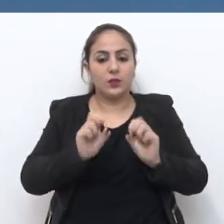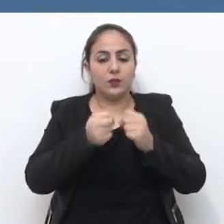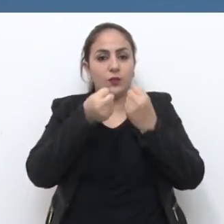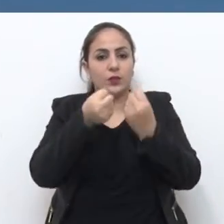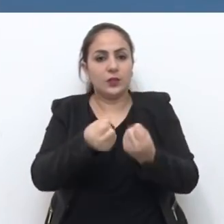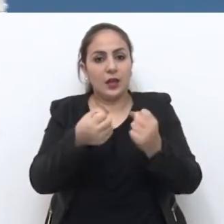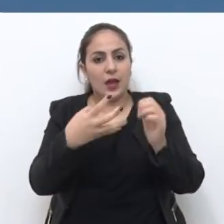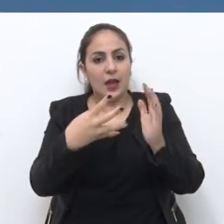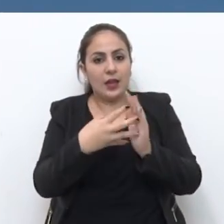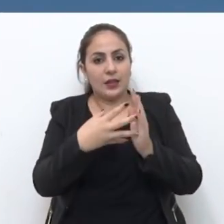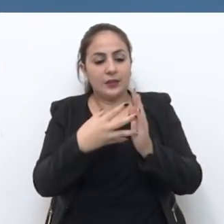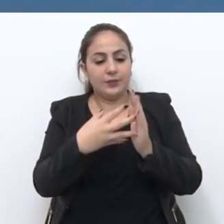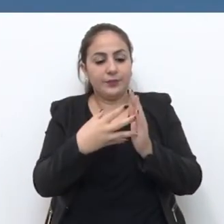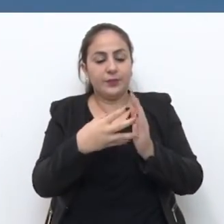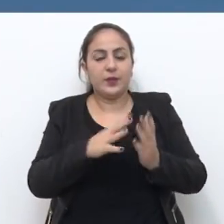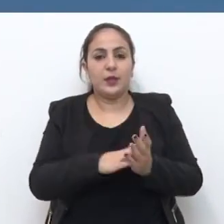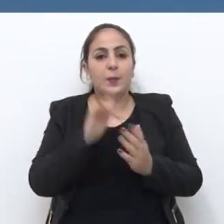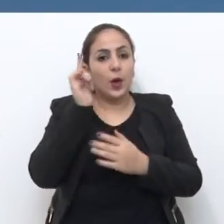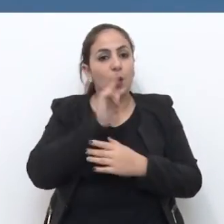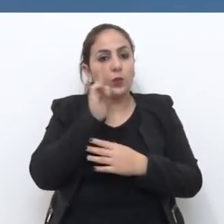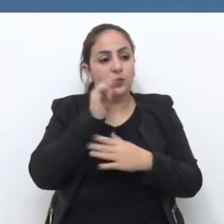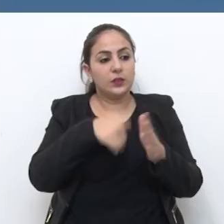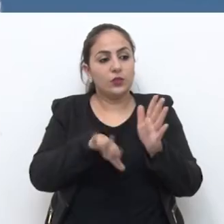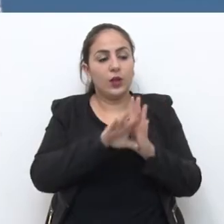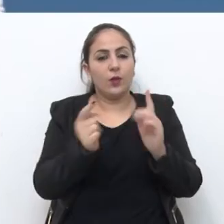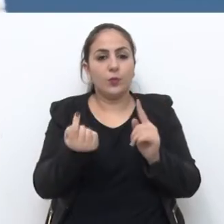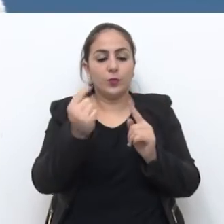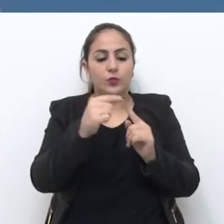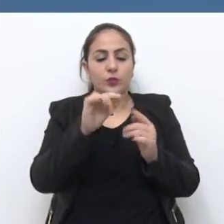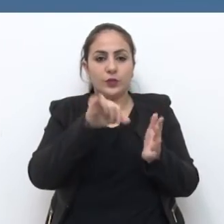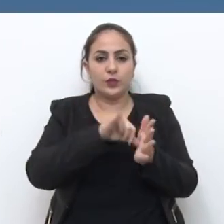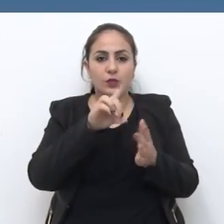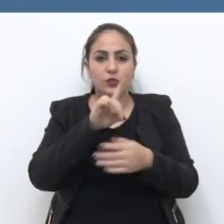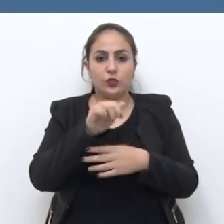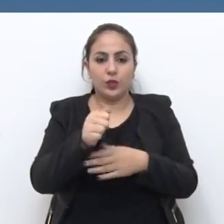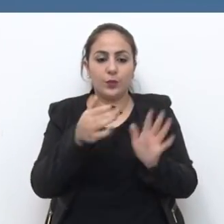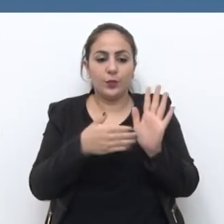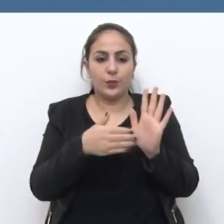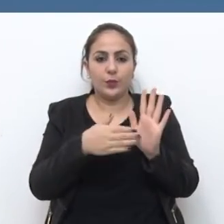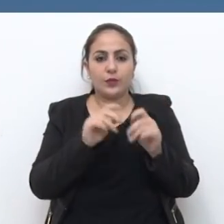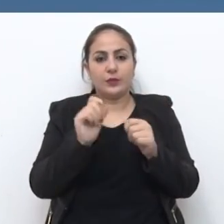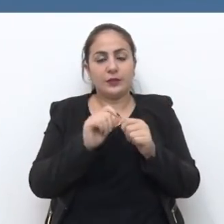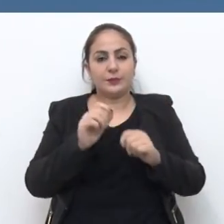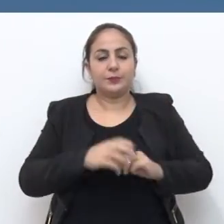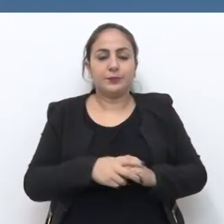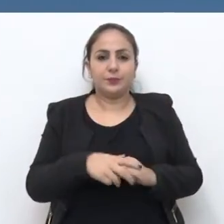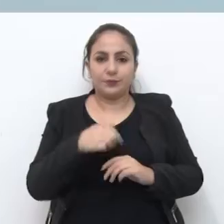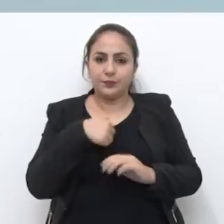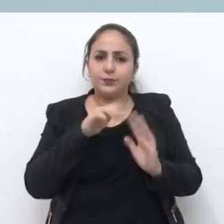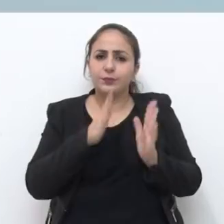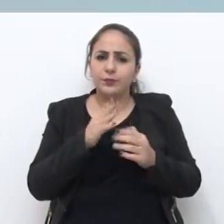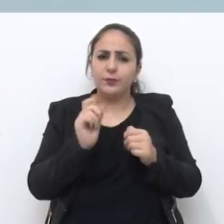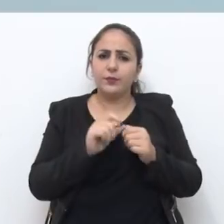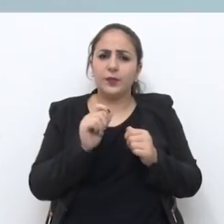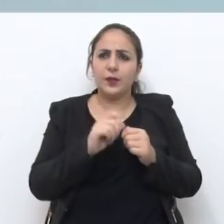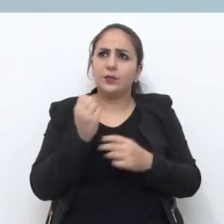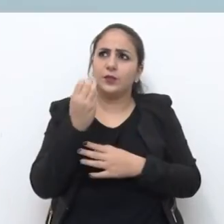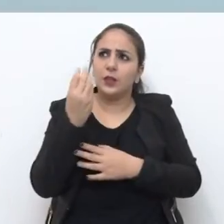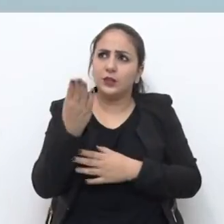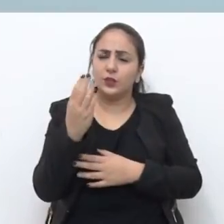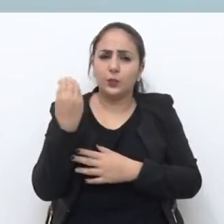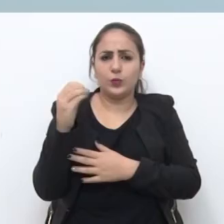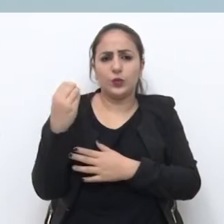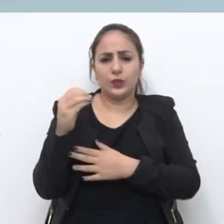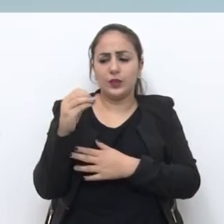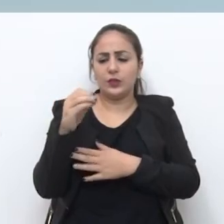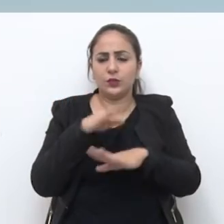e se estar fortalecendo essa rede, né, para alcançar os objetivos que o Centro-Dia se propõe a fazer. Eu já fiz viagens a